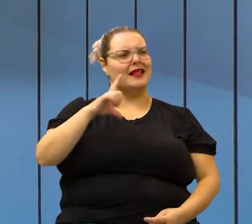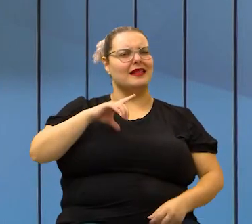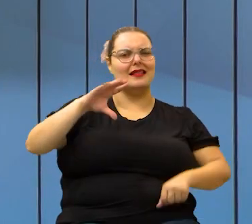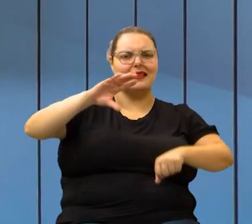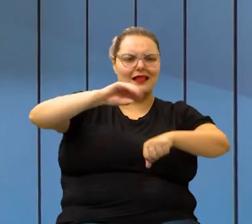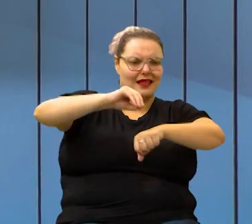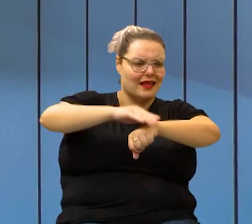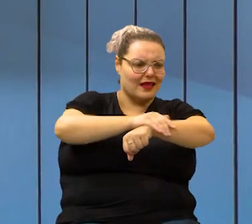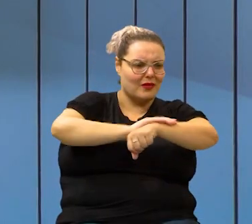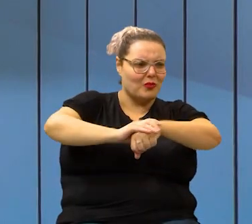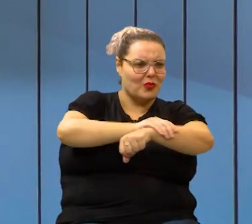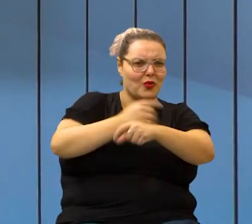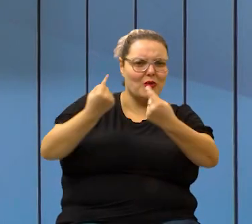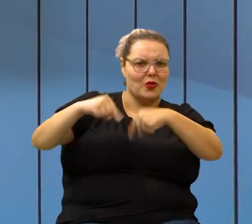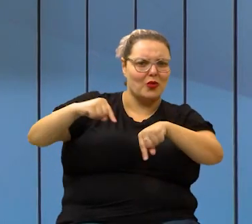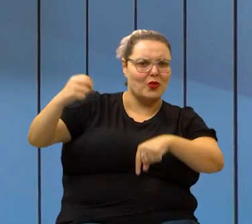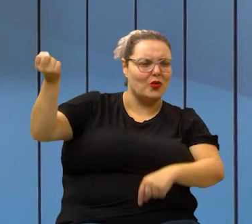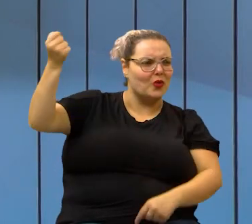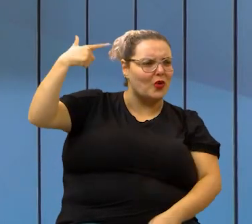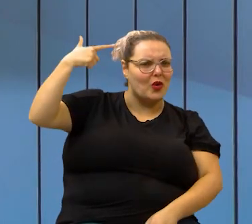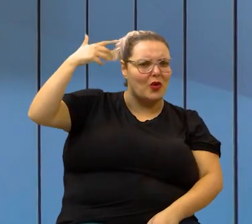o cabelo, para o couro cabeludo?